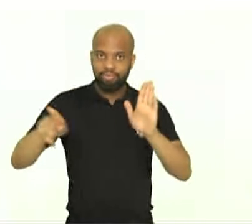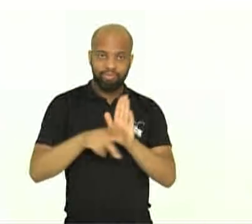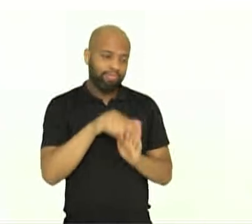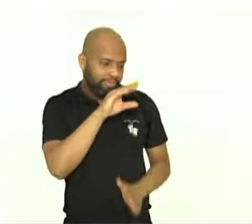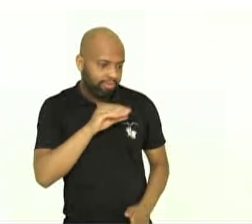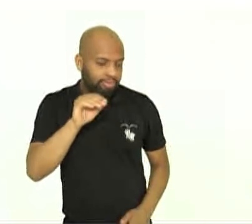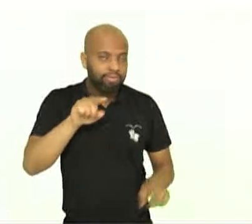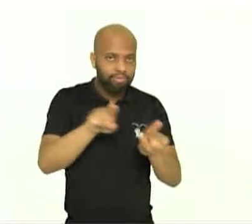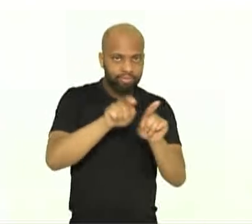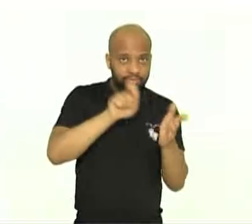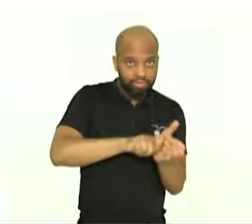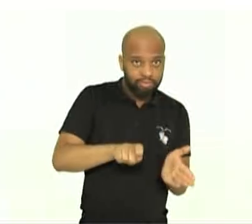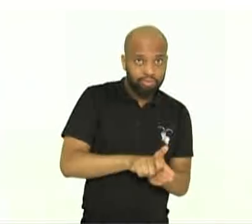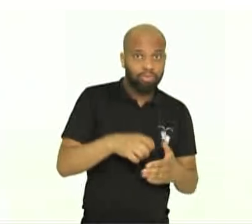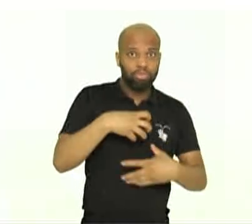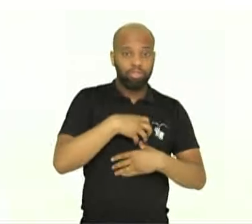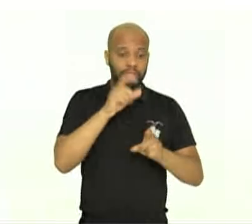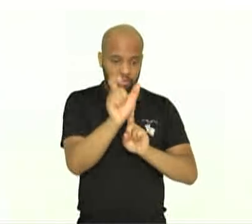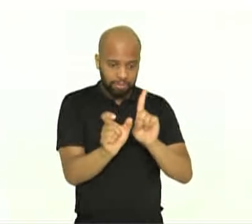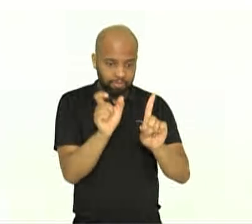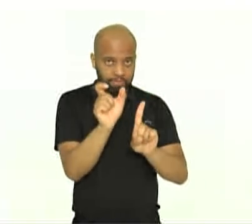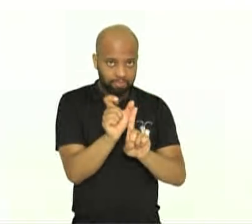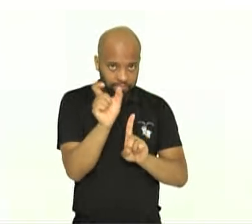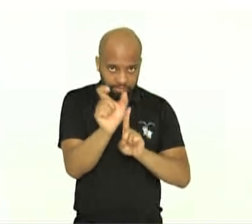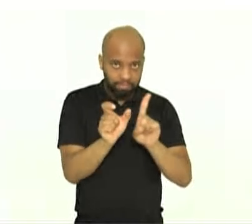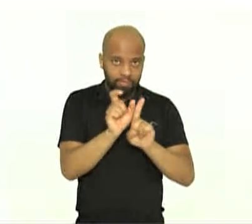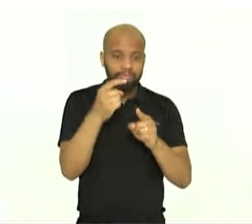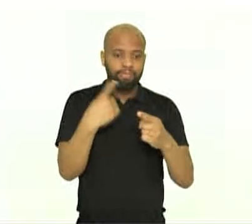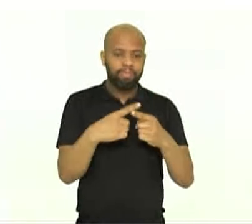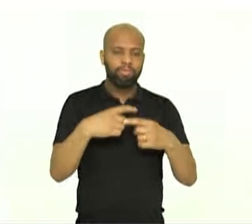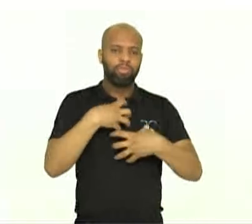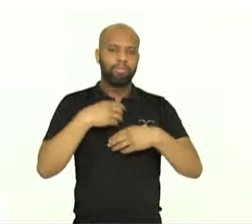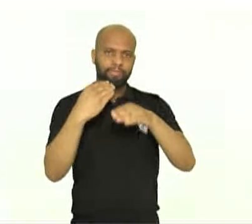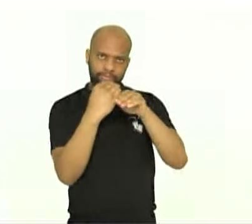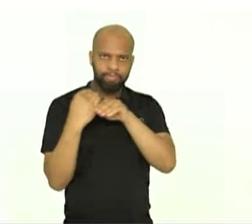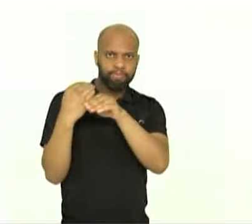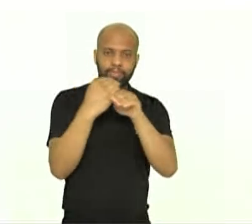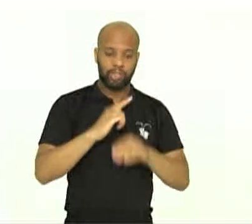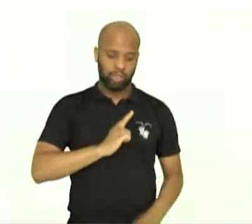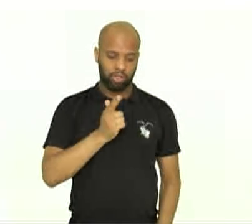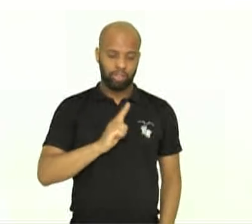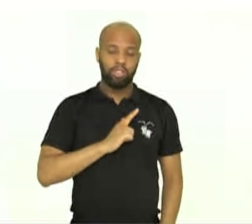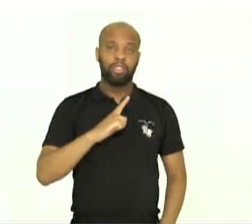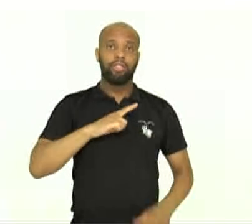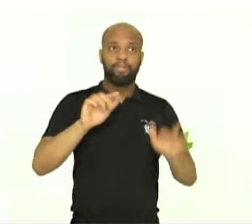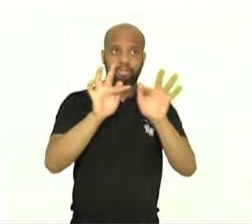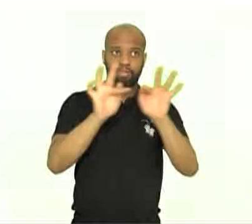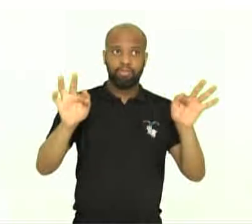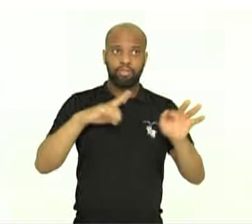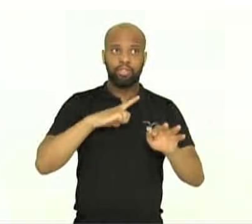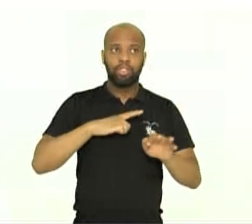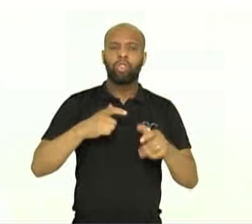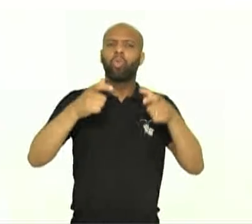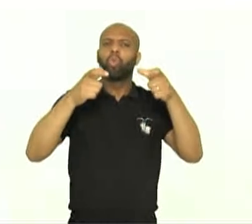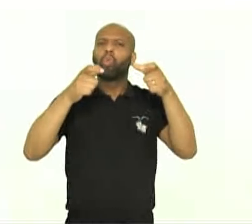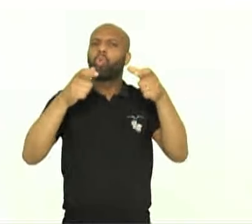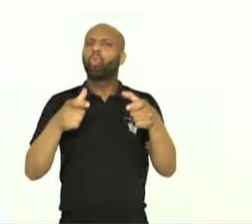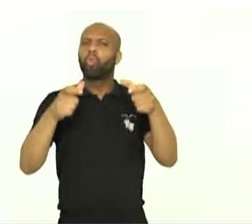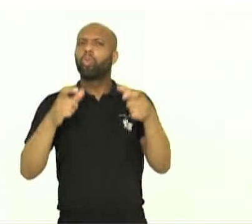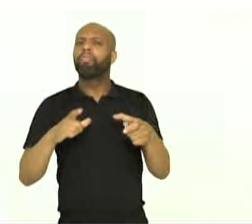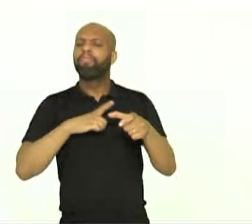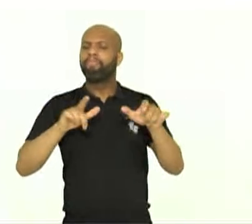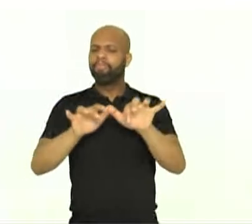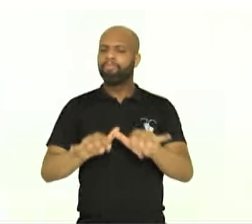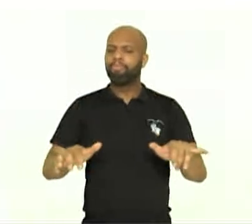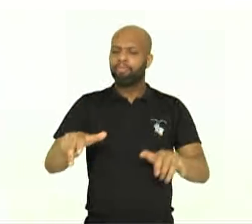na linguagem verbal dos balões. Sabemos que pela norma padrão a frase deveria ser "cadê o teclado e o